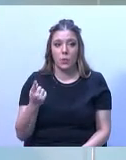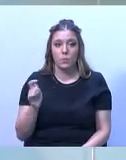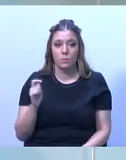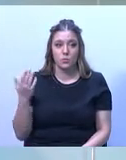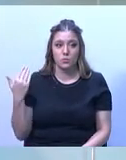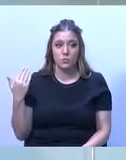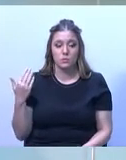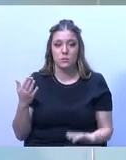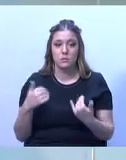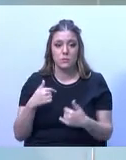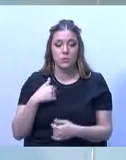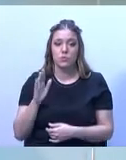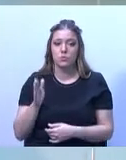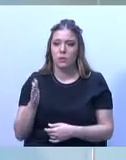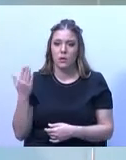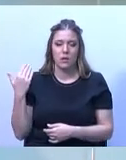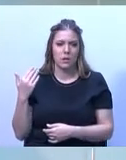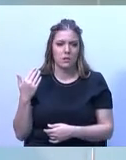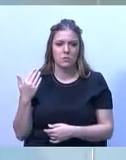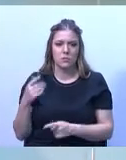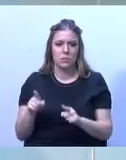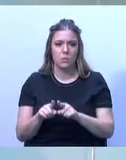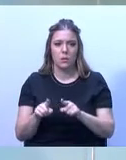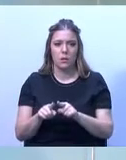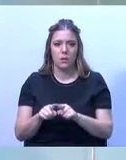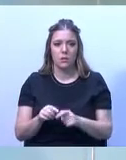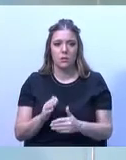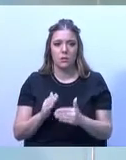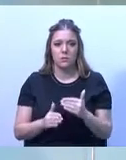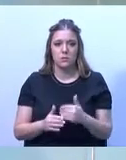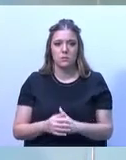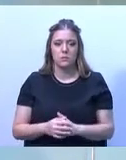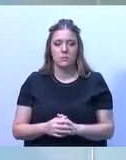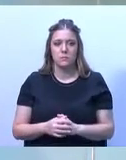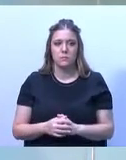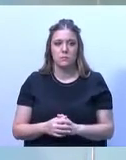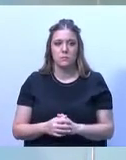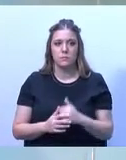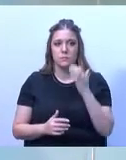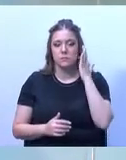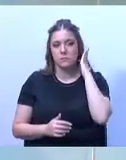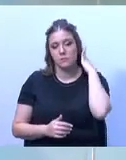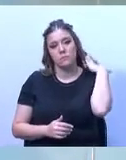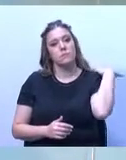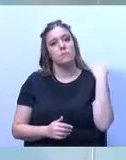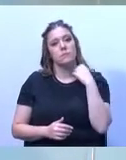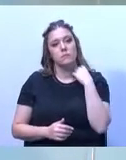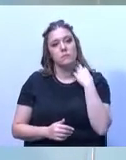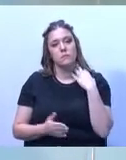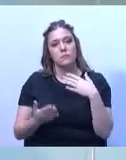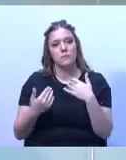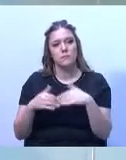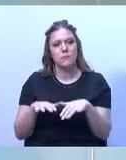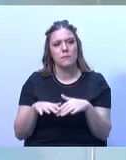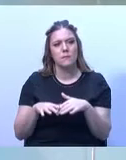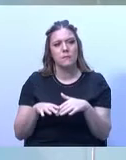pouco, mas isso já me acontecia muito antes. Pronto, já lhe acontecia muito antes, não é? Mas nunca questionou, por exemplo, não tem derrames, não tem